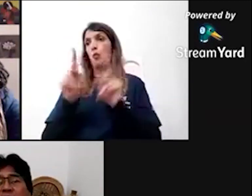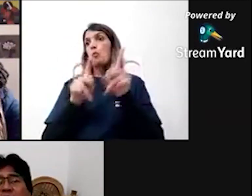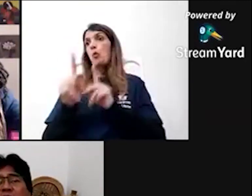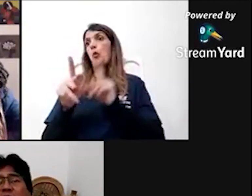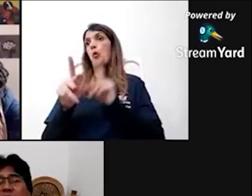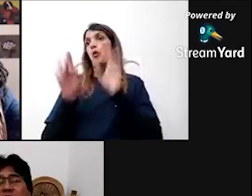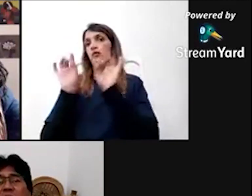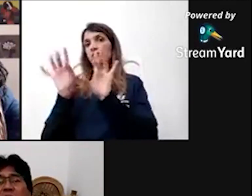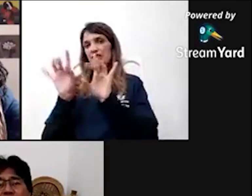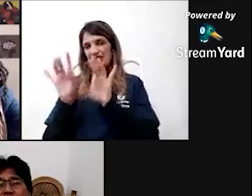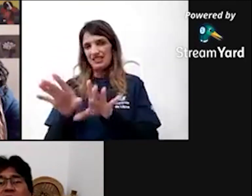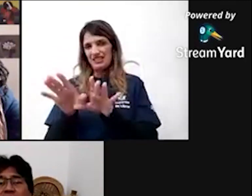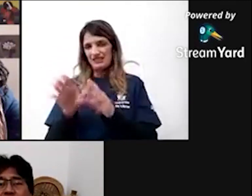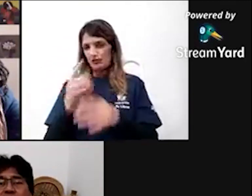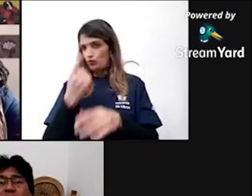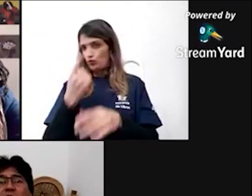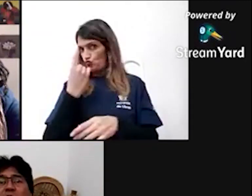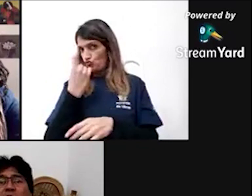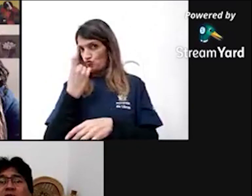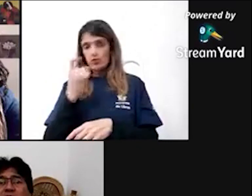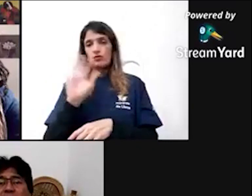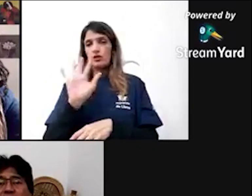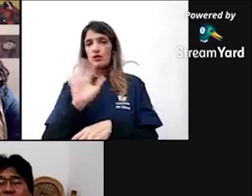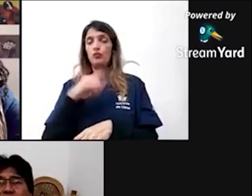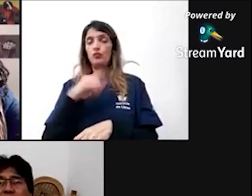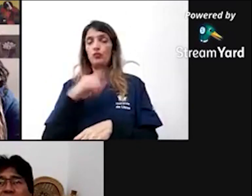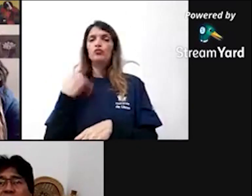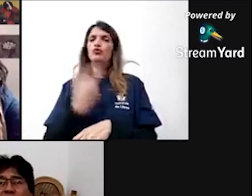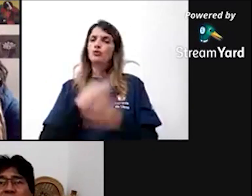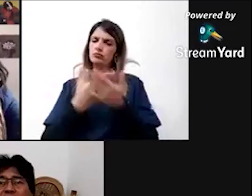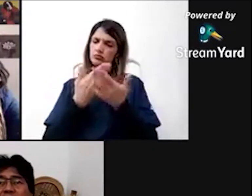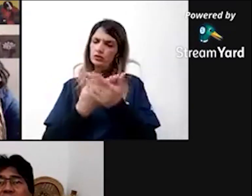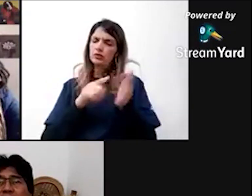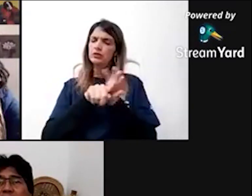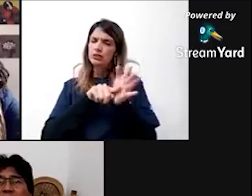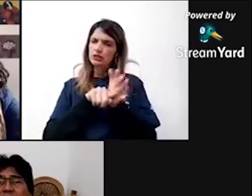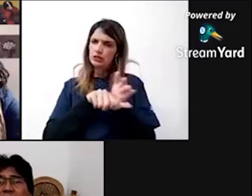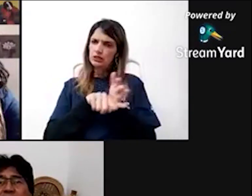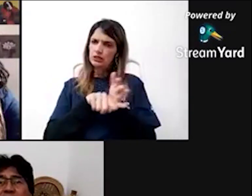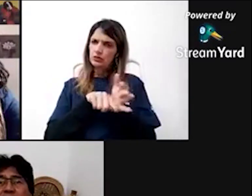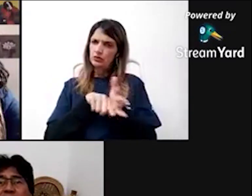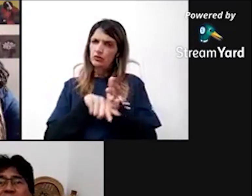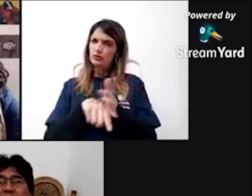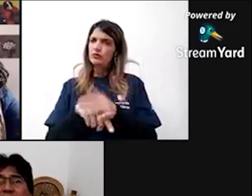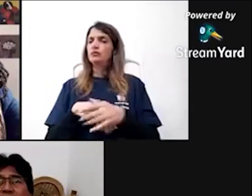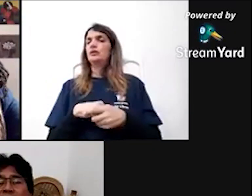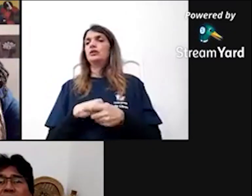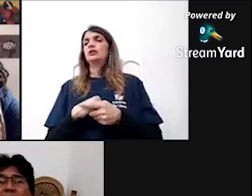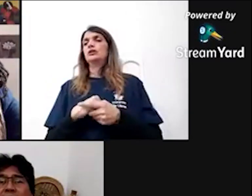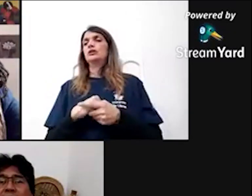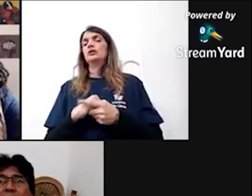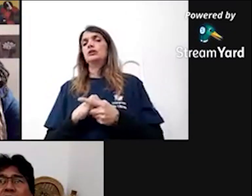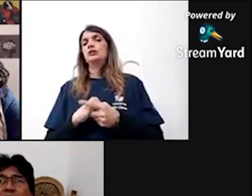Daniel falou, somos estudiosos, somos pessoas que busca